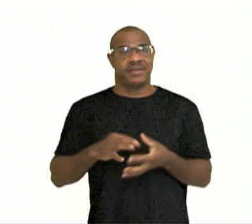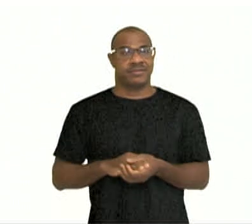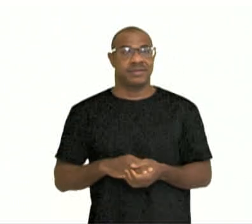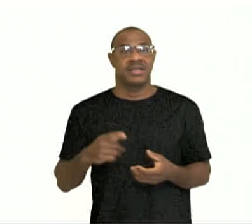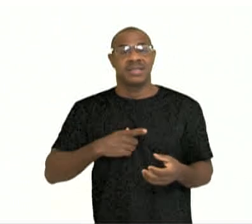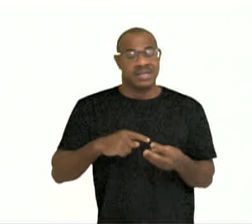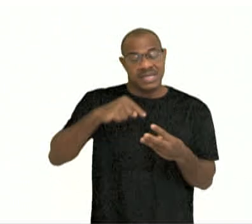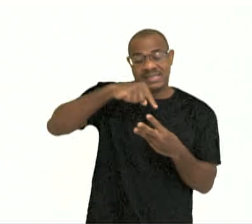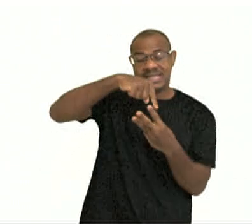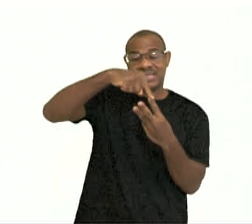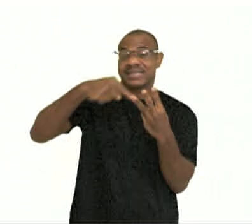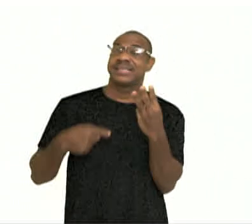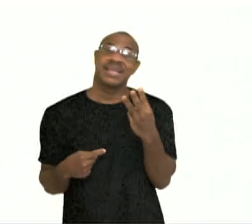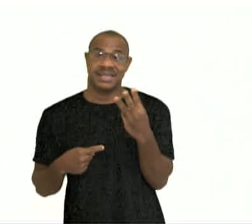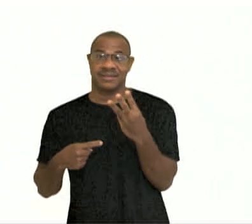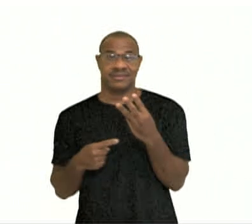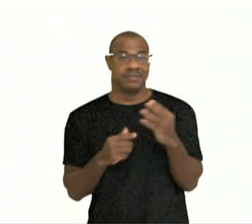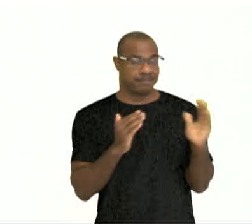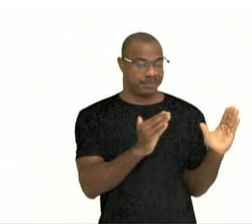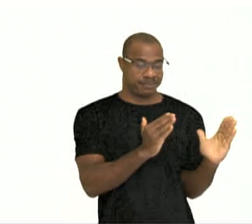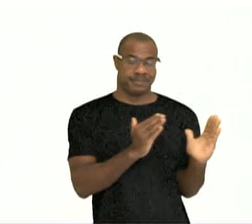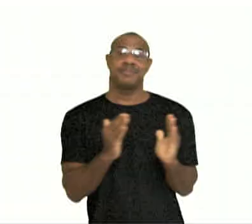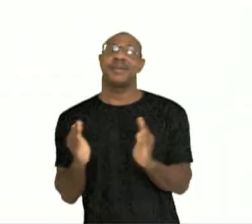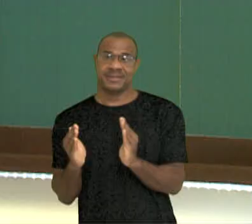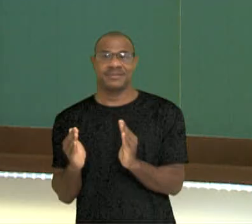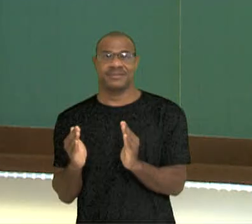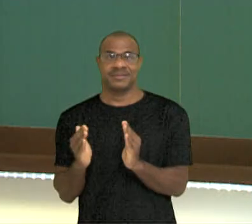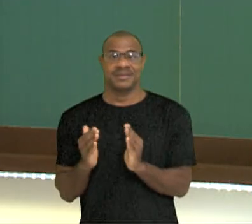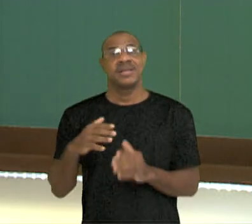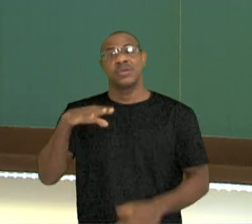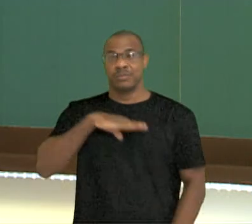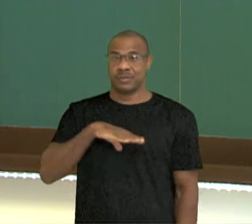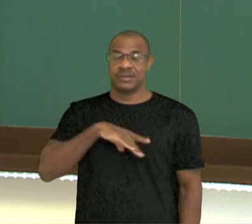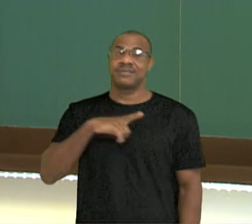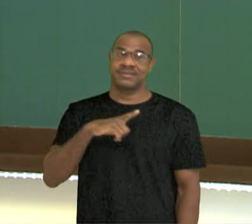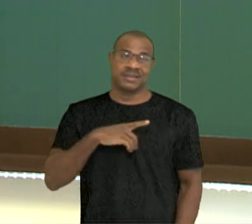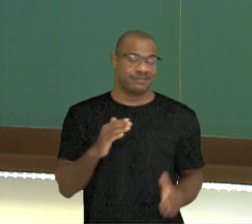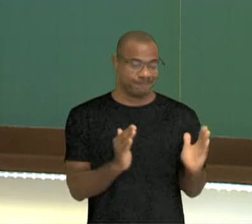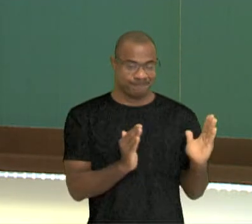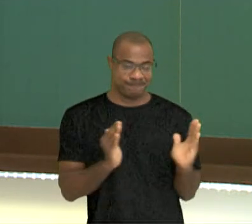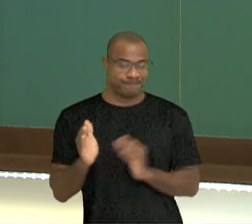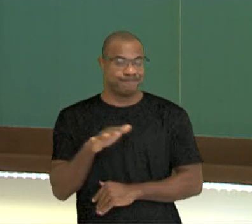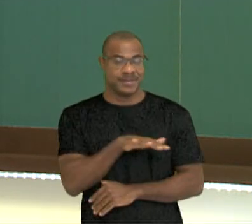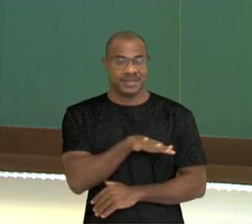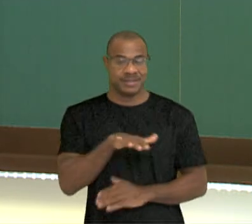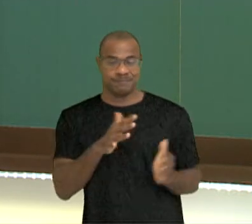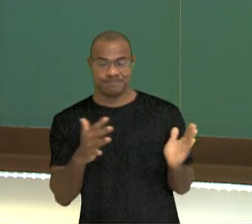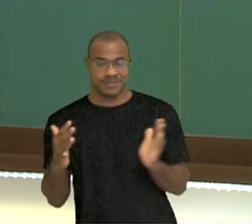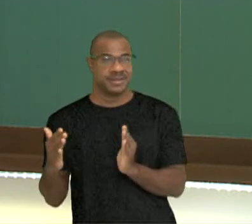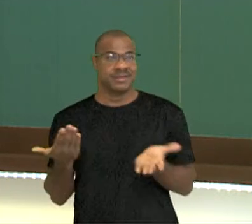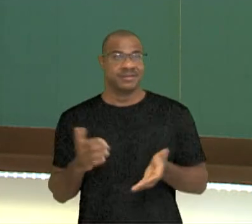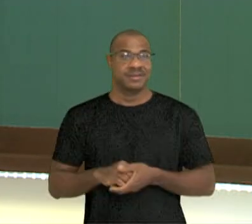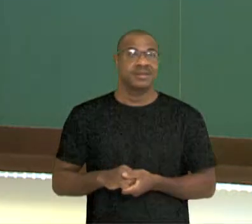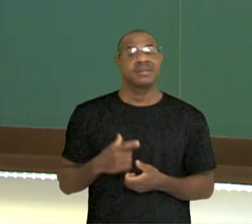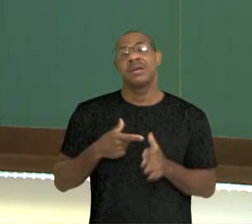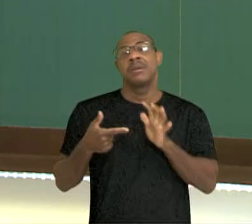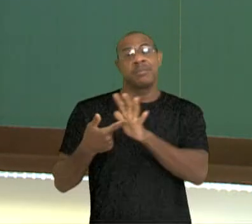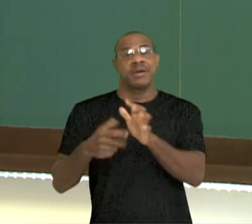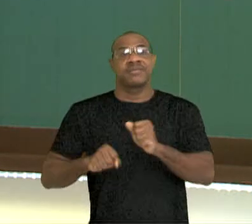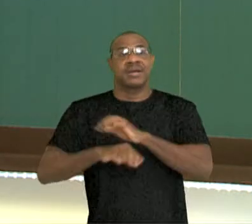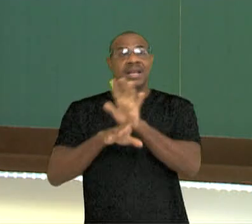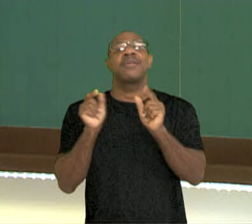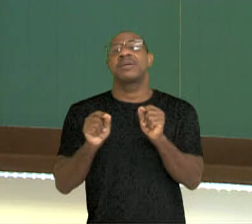3 pretéritos no modo indicativo. Percebeu? Aqui fica claro, então, para você que é o pretérito